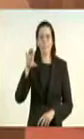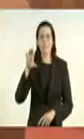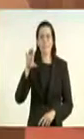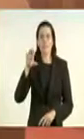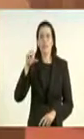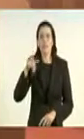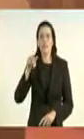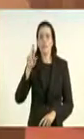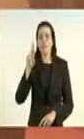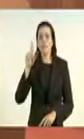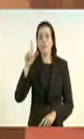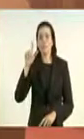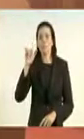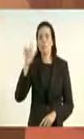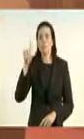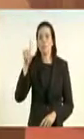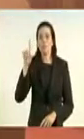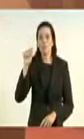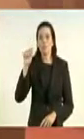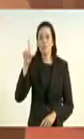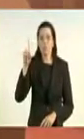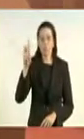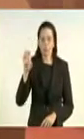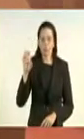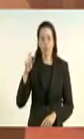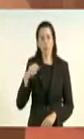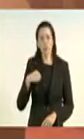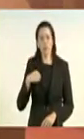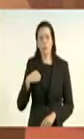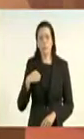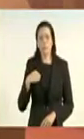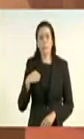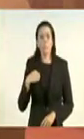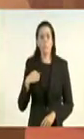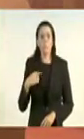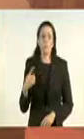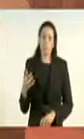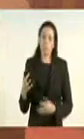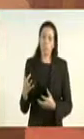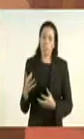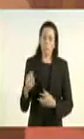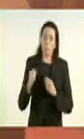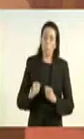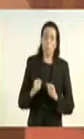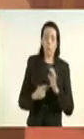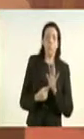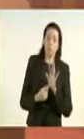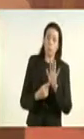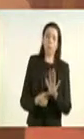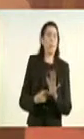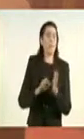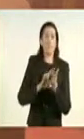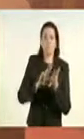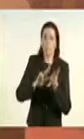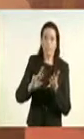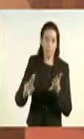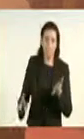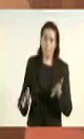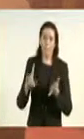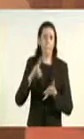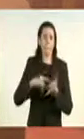aqui vários julgados, não trouxe até porque pensei que não fosse preciso. Deputado Adriano, não